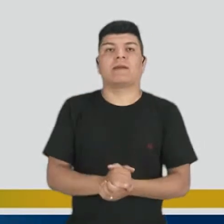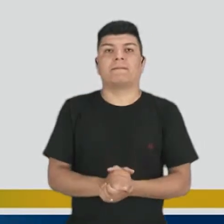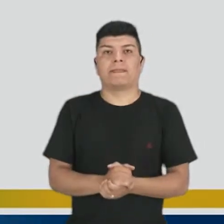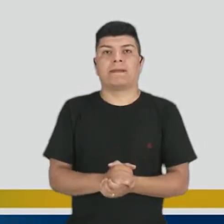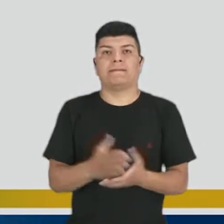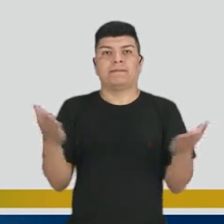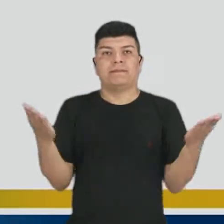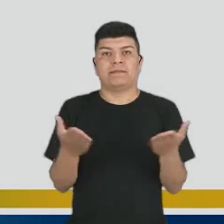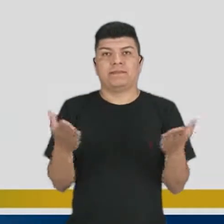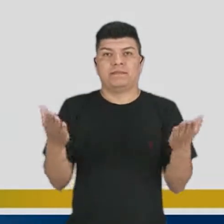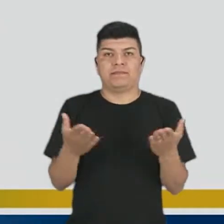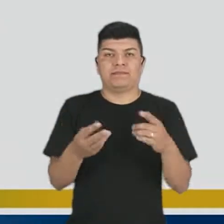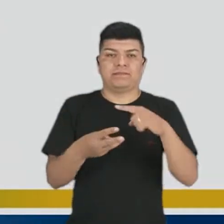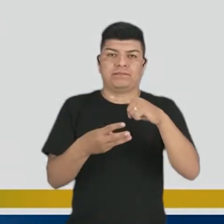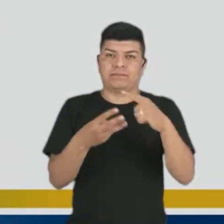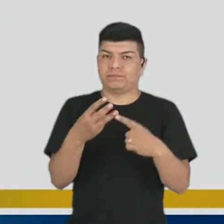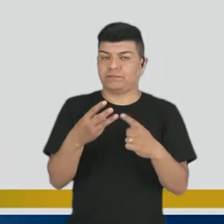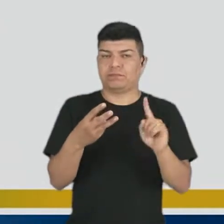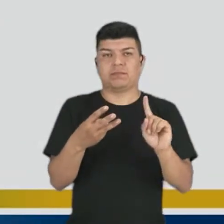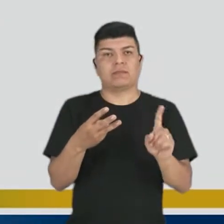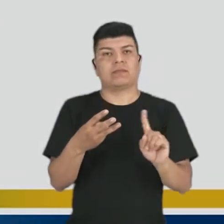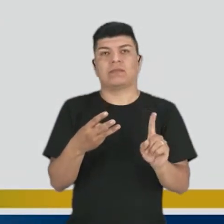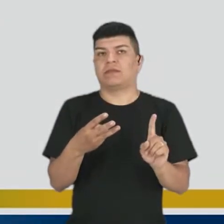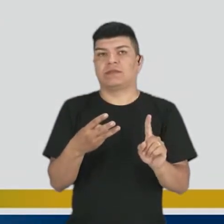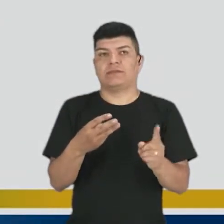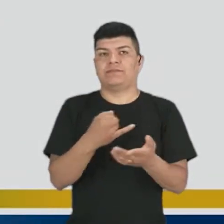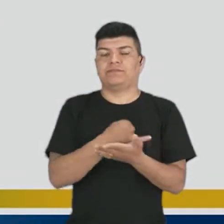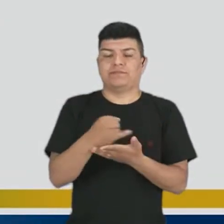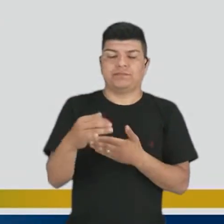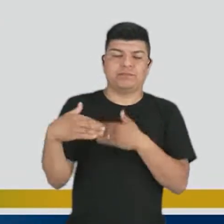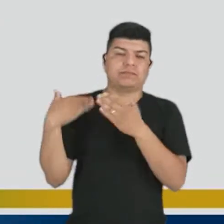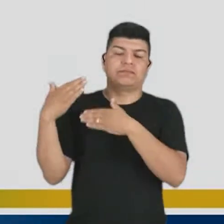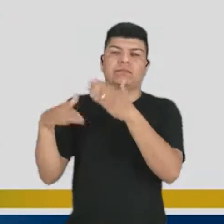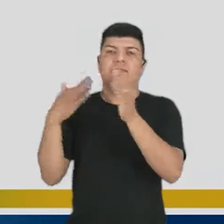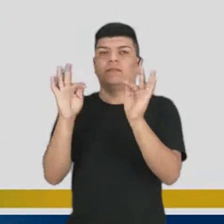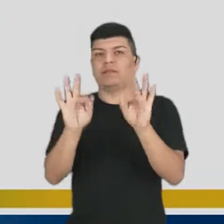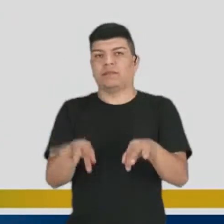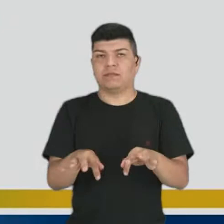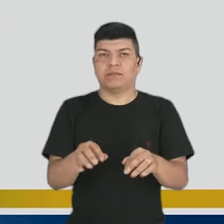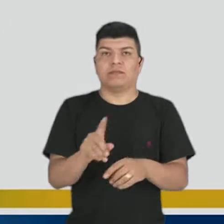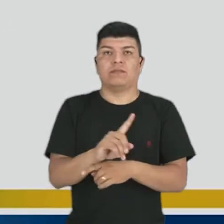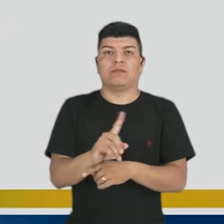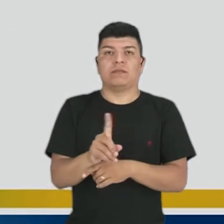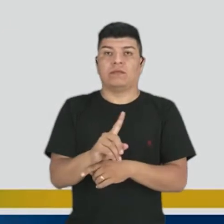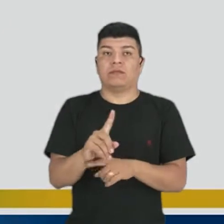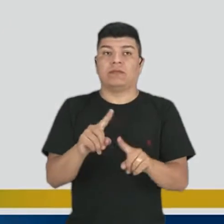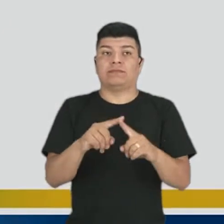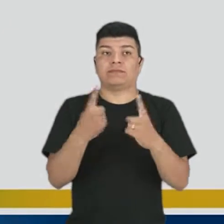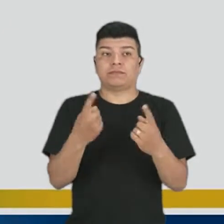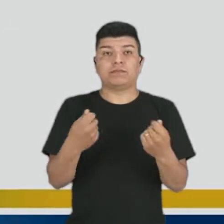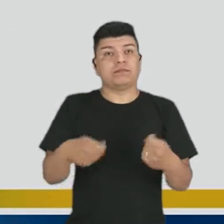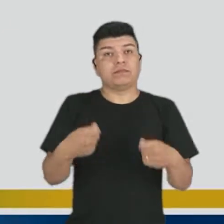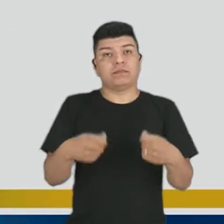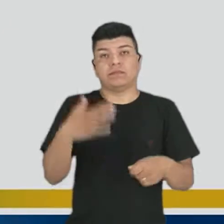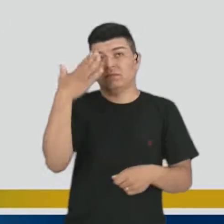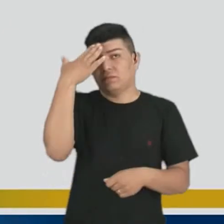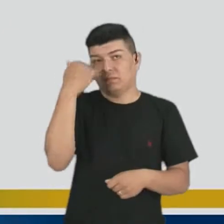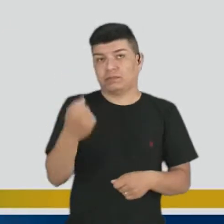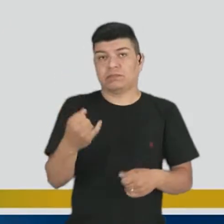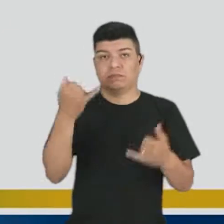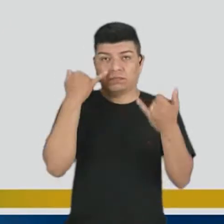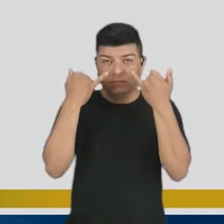conclusão. Hoje a gente não vai se deter a esses aspectos da introdução, do desenvolvimento, da conclusão, mas você precisa saber